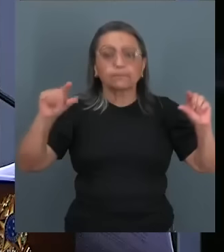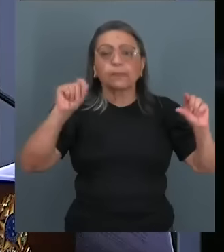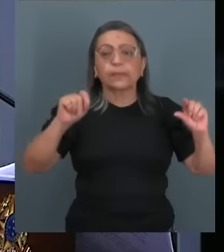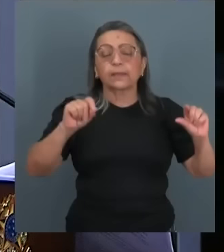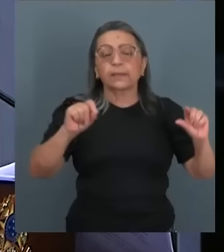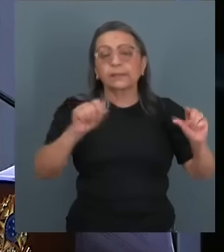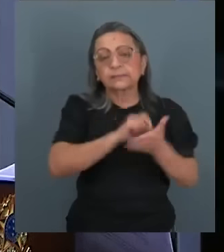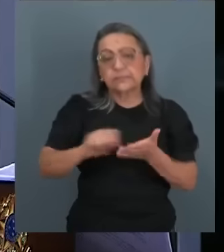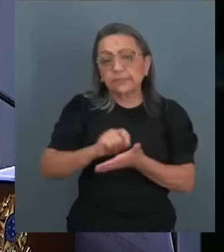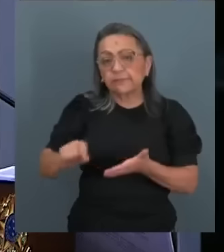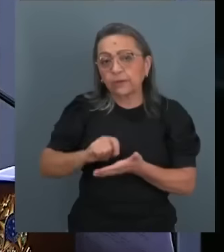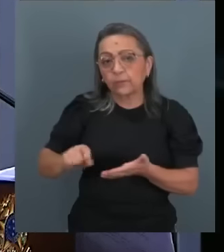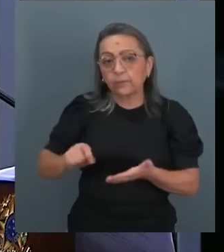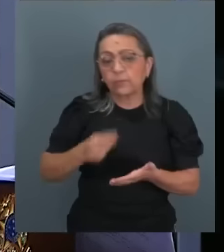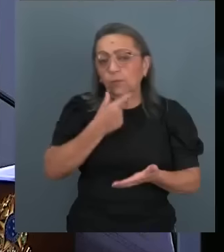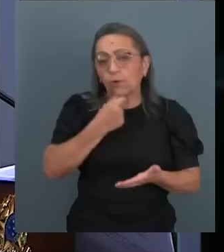Xavier,